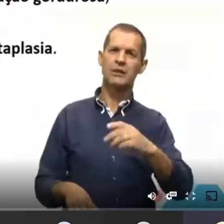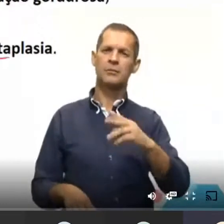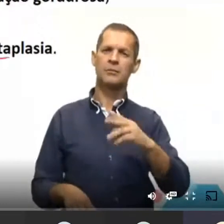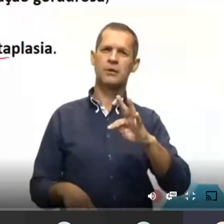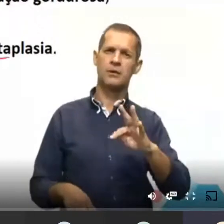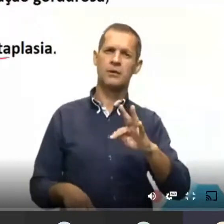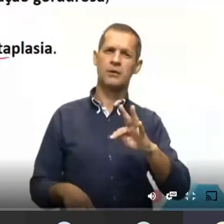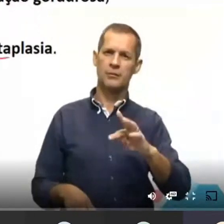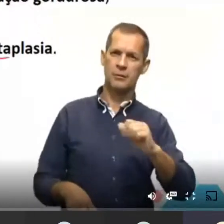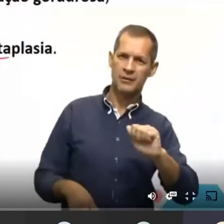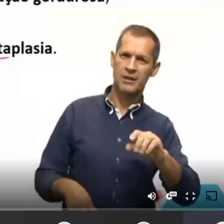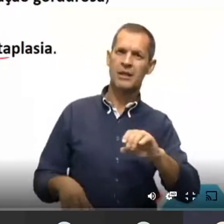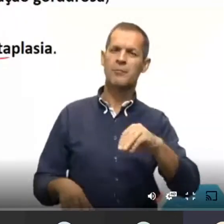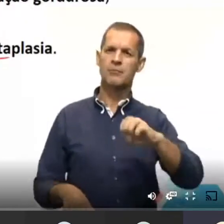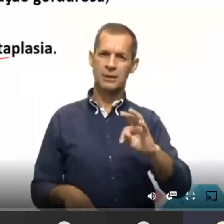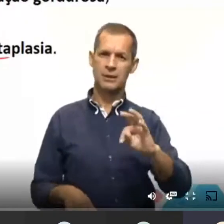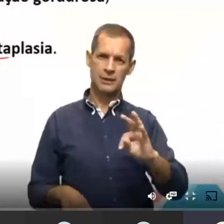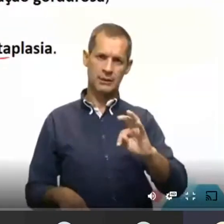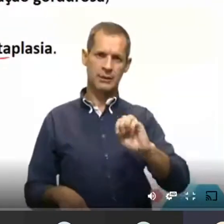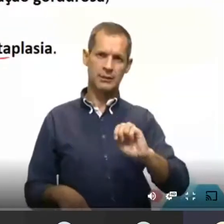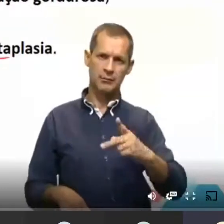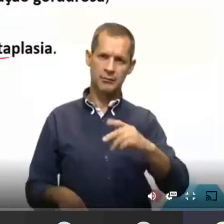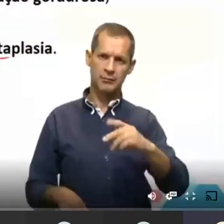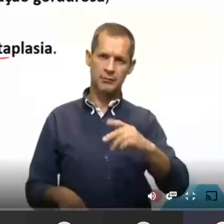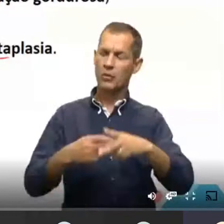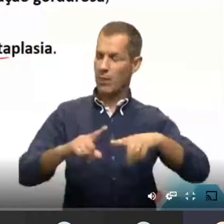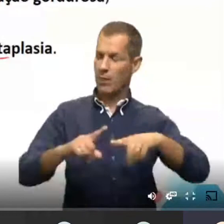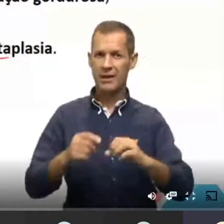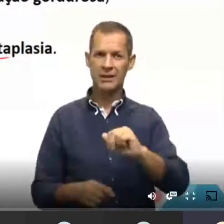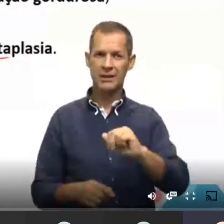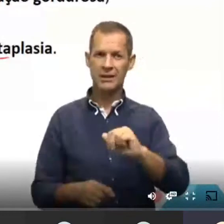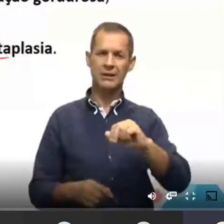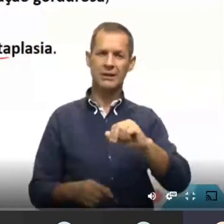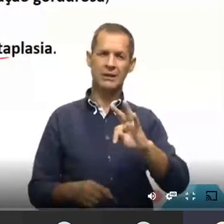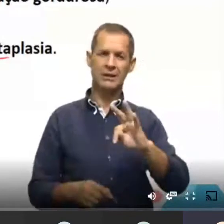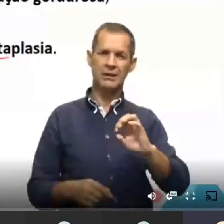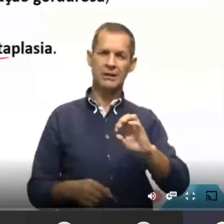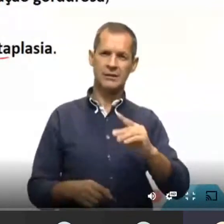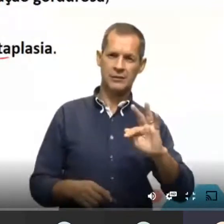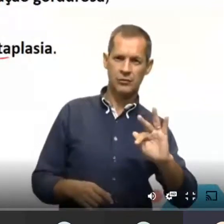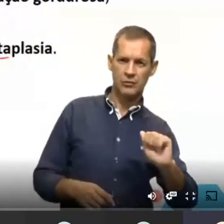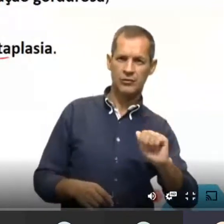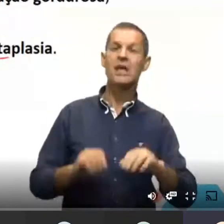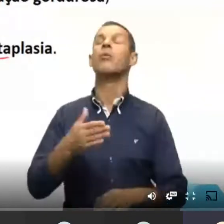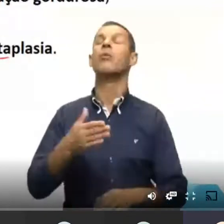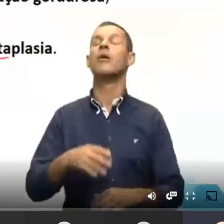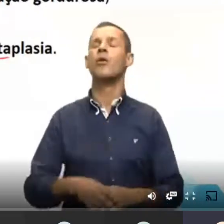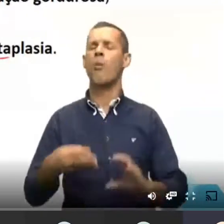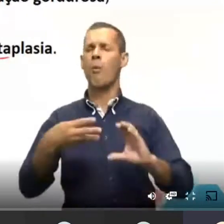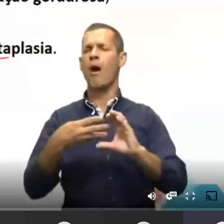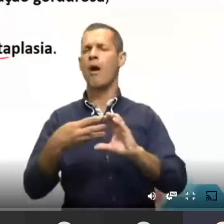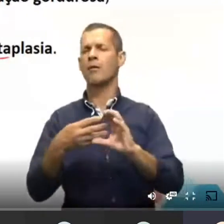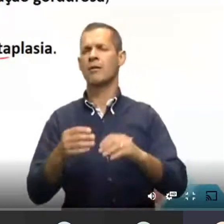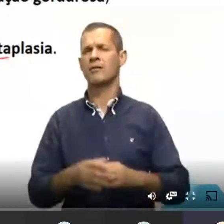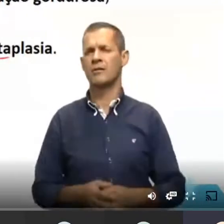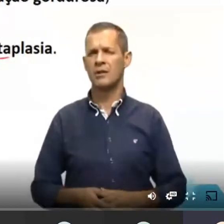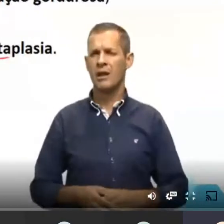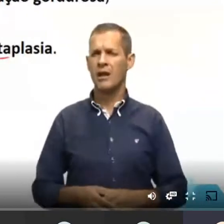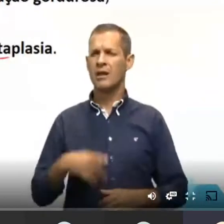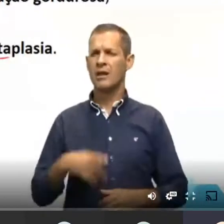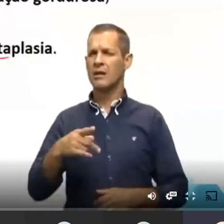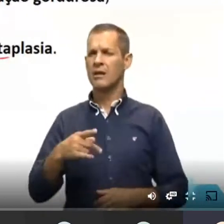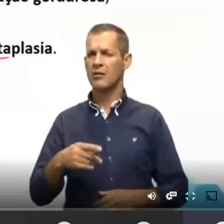hiperplasia e metaplasia. O que podemos falar da atrofia? Atrofia é quando uma célula,